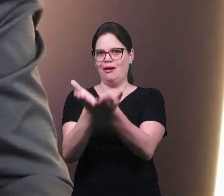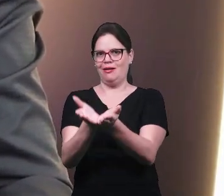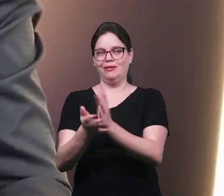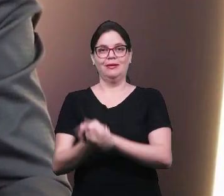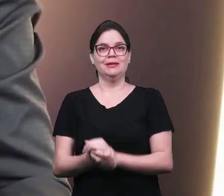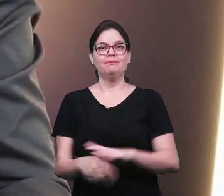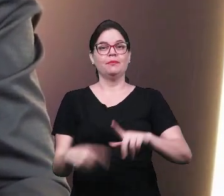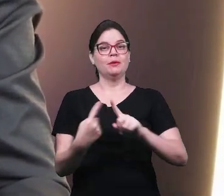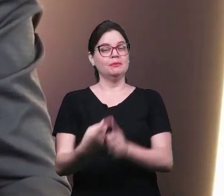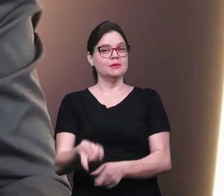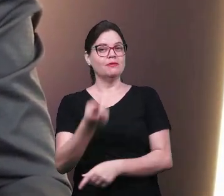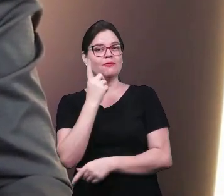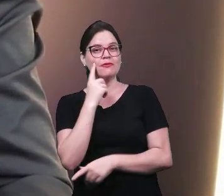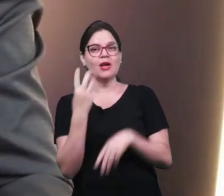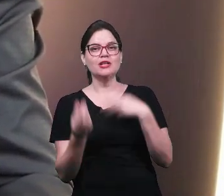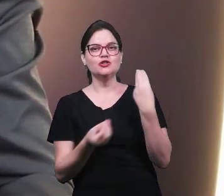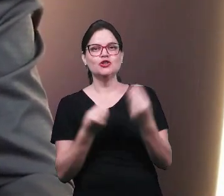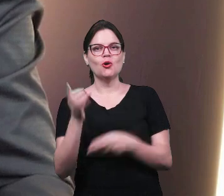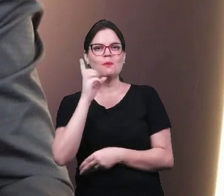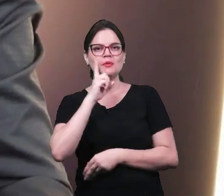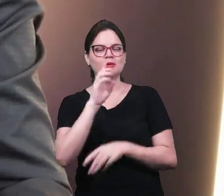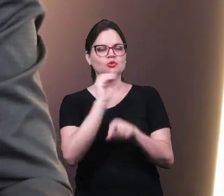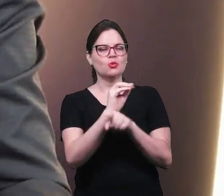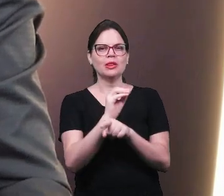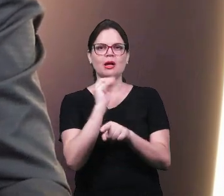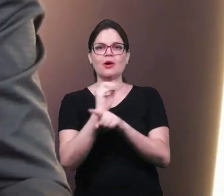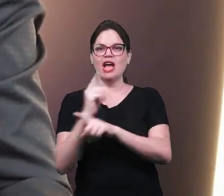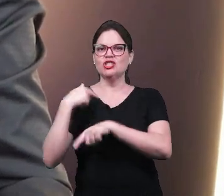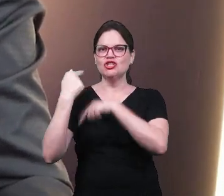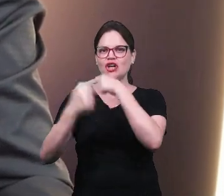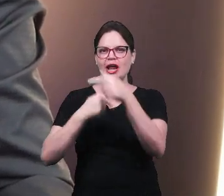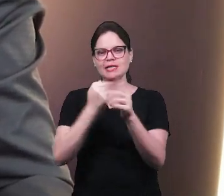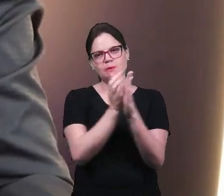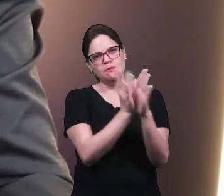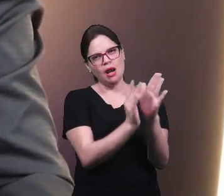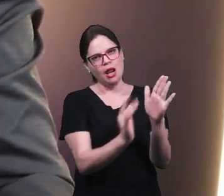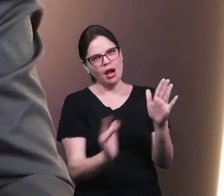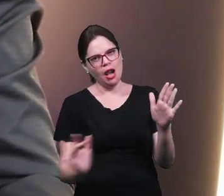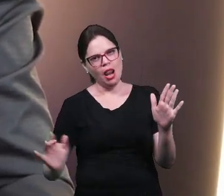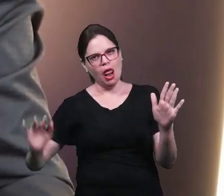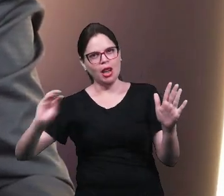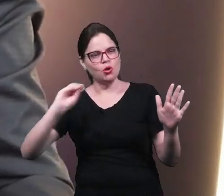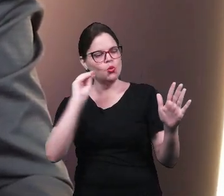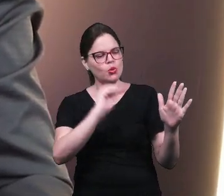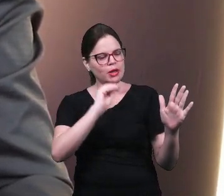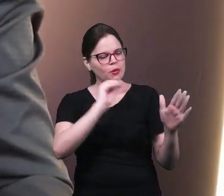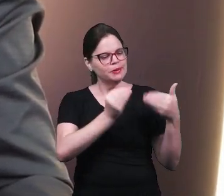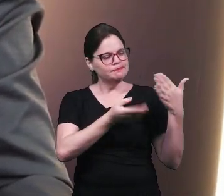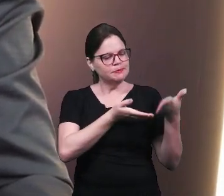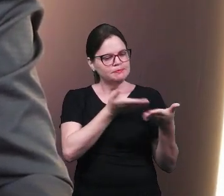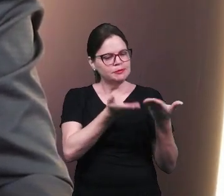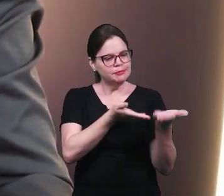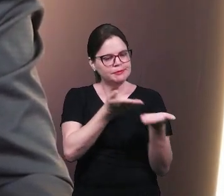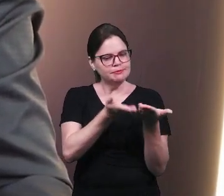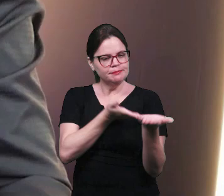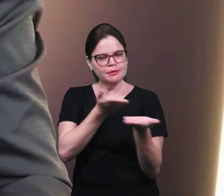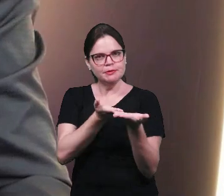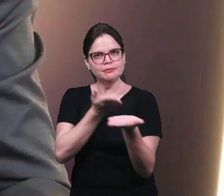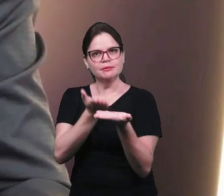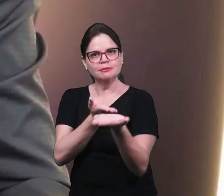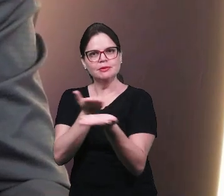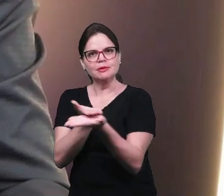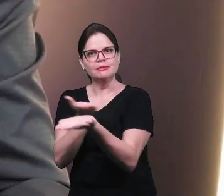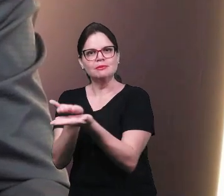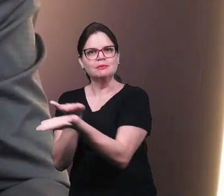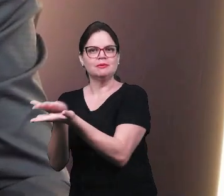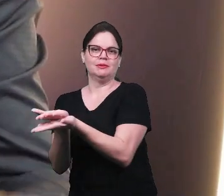preservando toda uma geração, toda uma linhagem, né? Porque é dessa linhagem que nós vamos